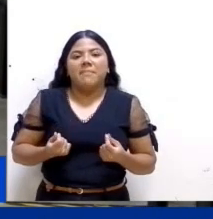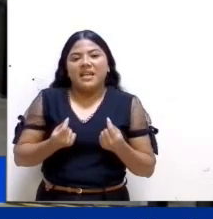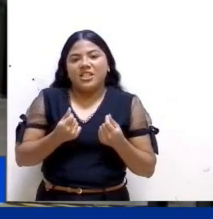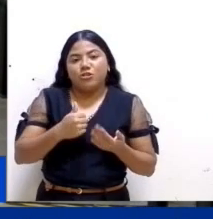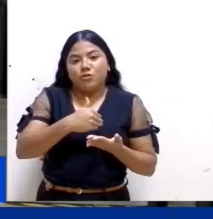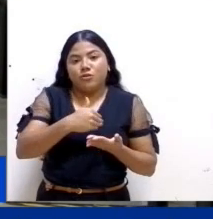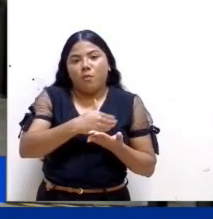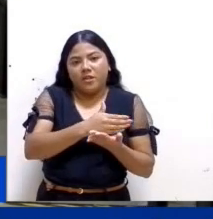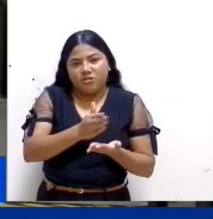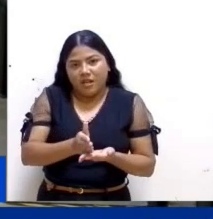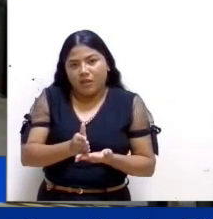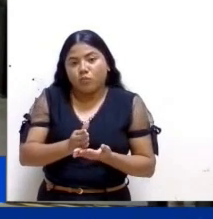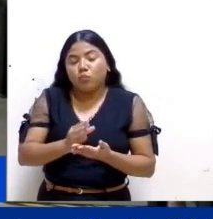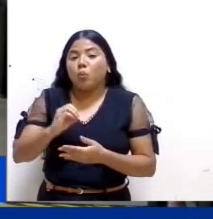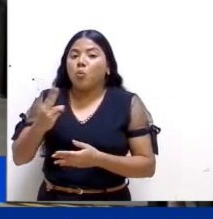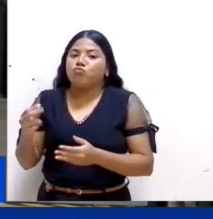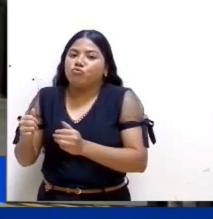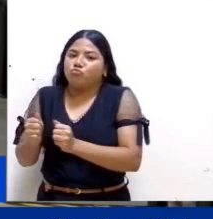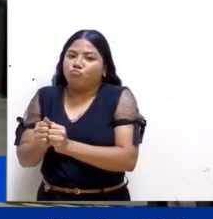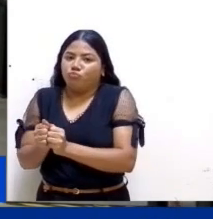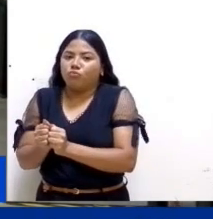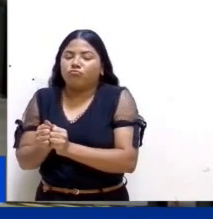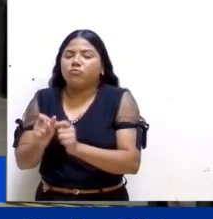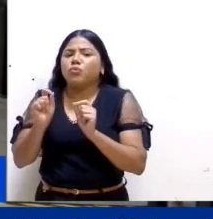que esse regime determina?